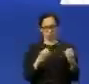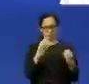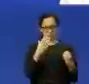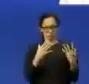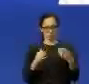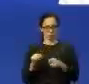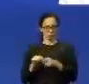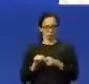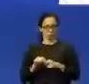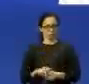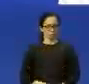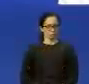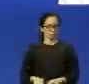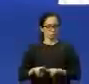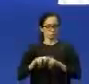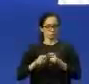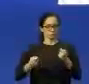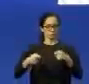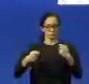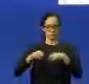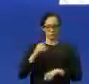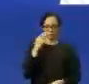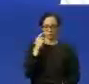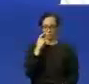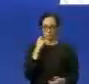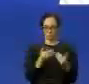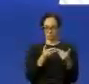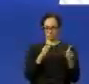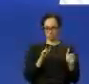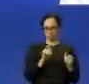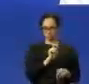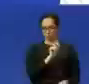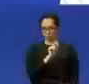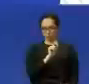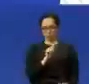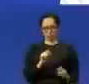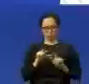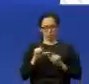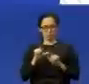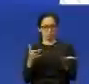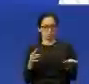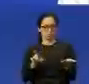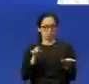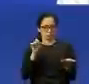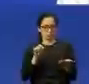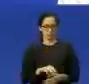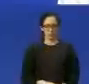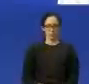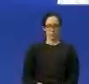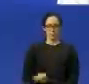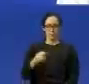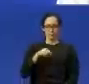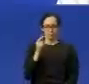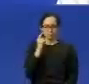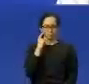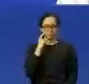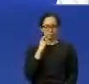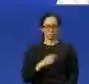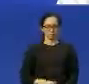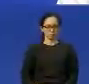Então, o jogador deverá abrir o quadrado marcado com qual letra? Então, você tem que colocar, então,